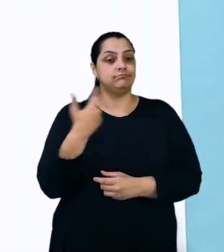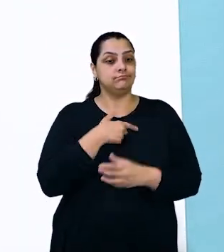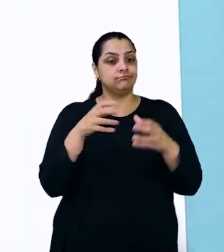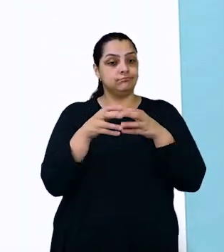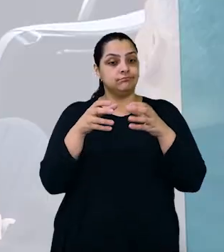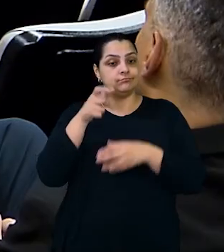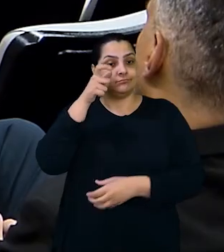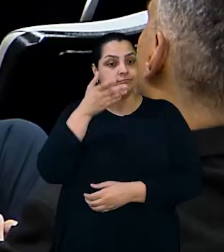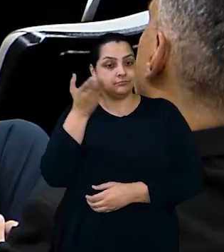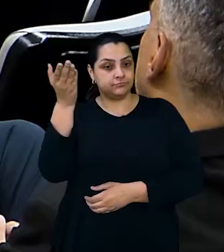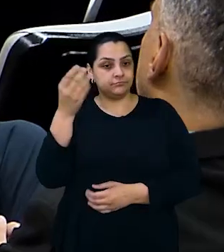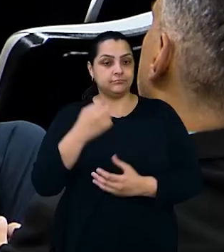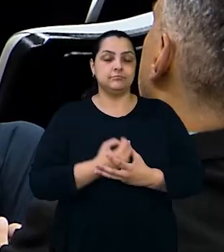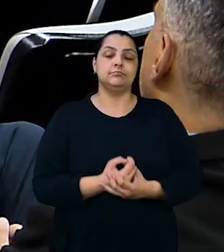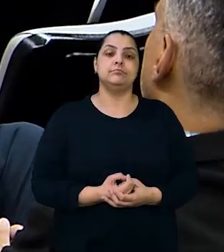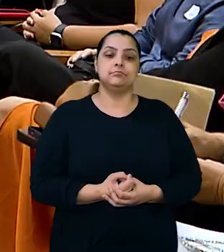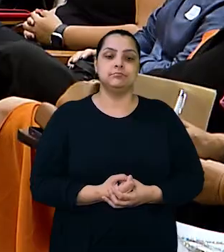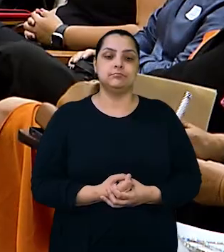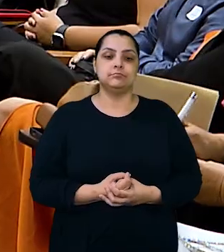lá. Confira.